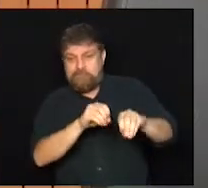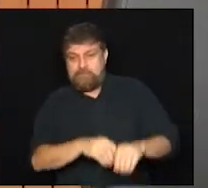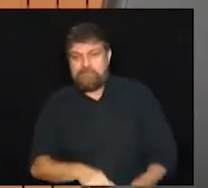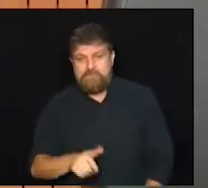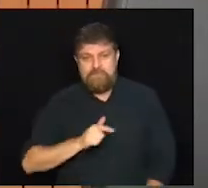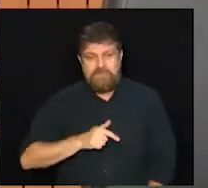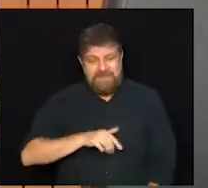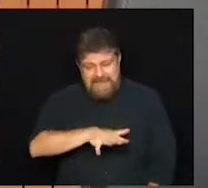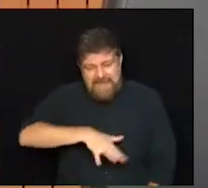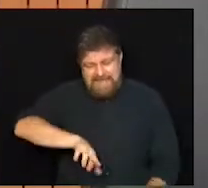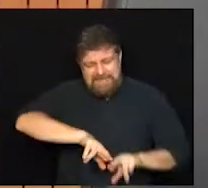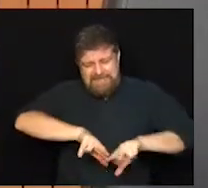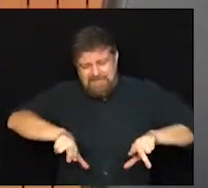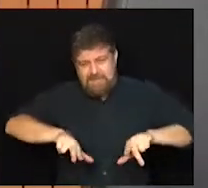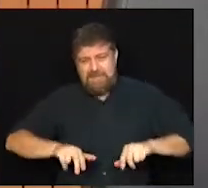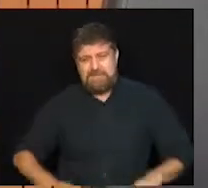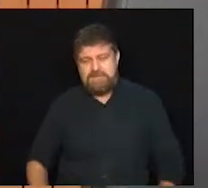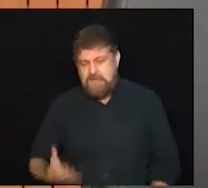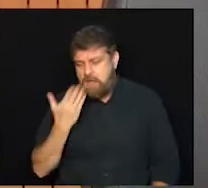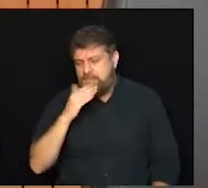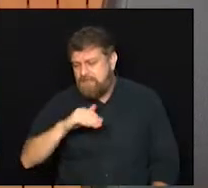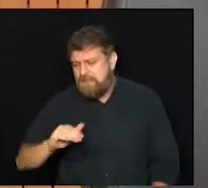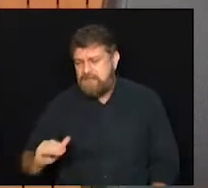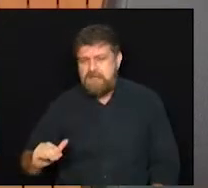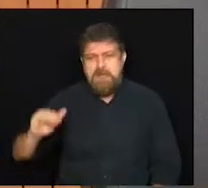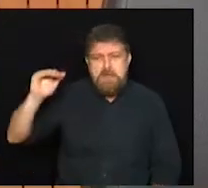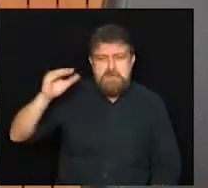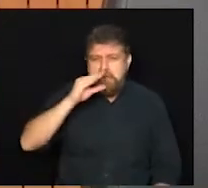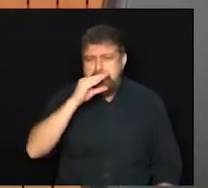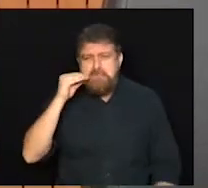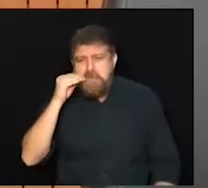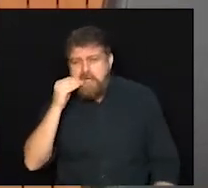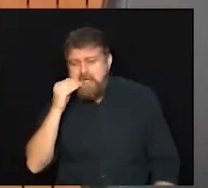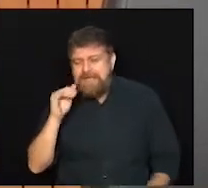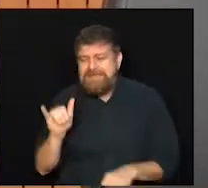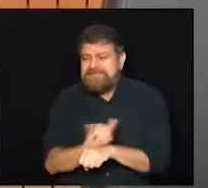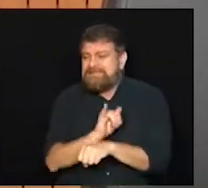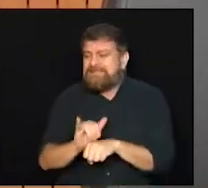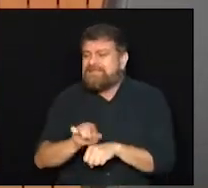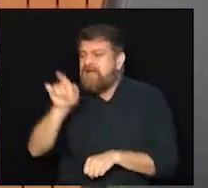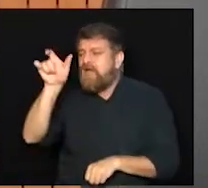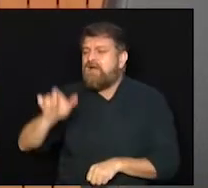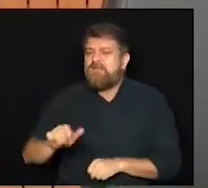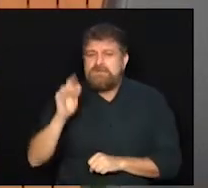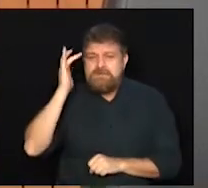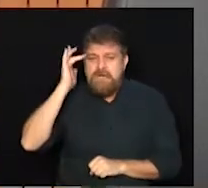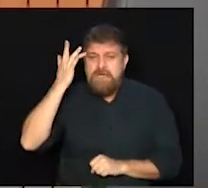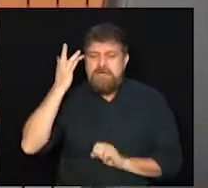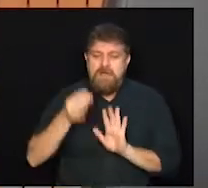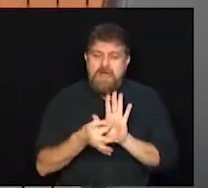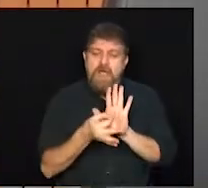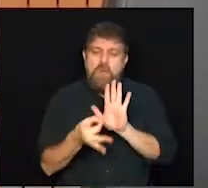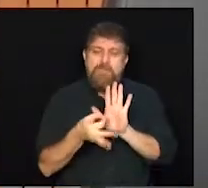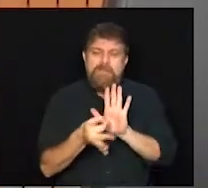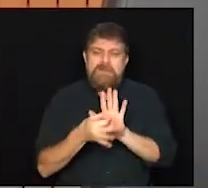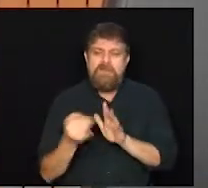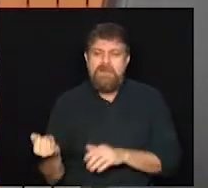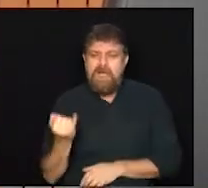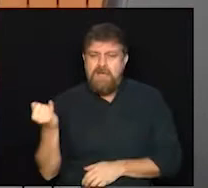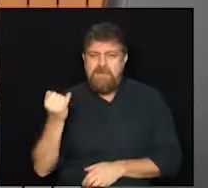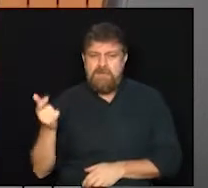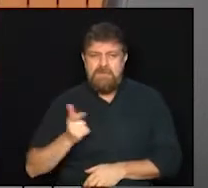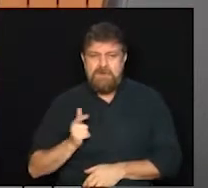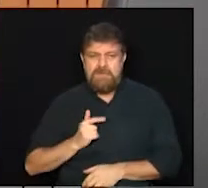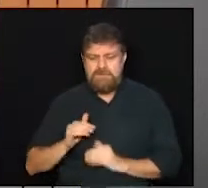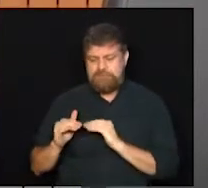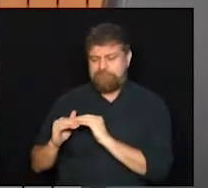né? Que medidas, providências você acha que seria importante, né, para a gente trazer todo mundo para a base